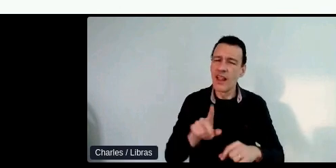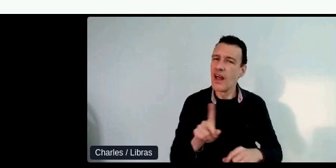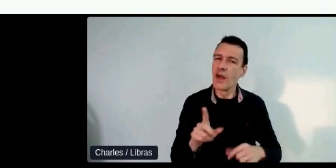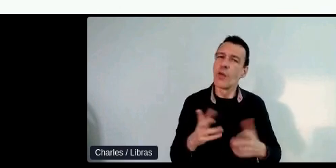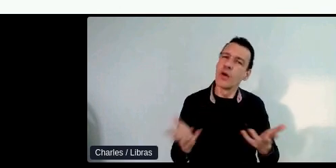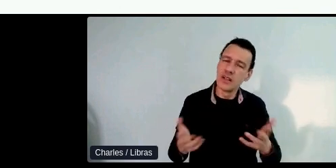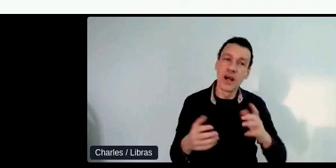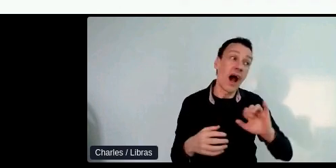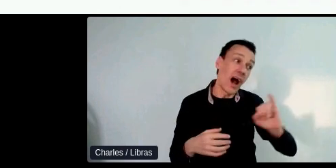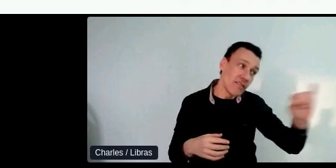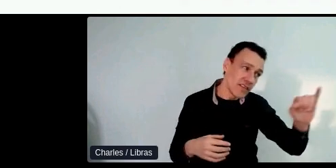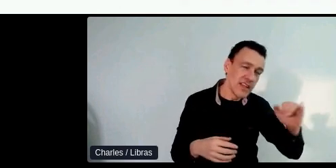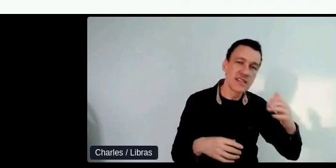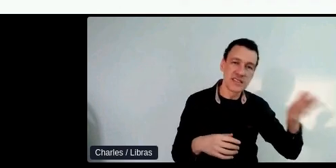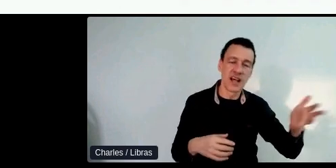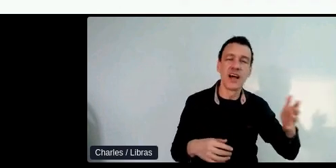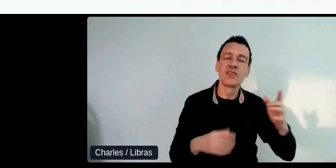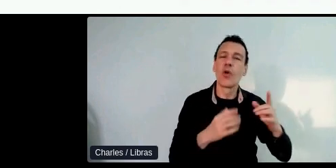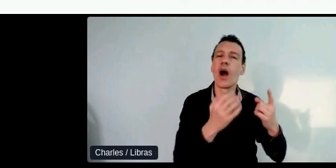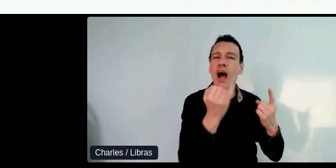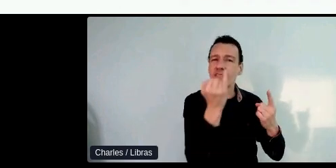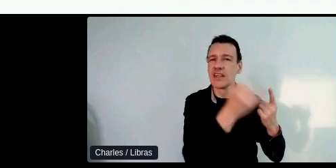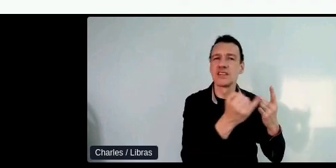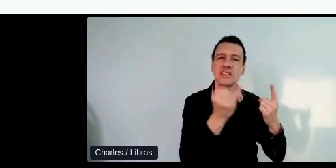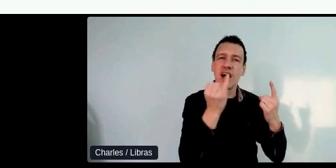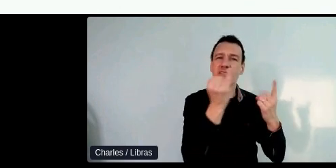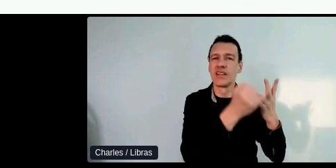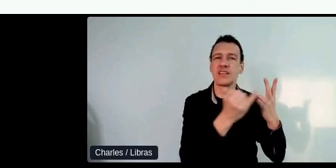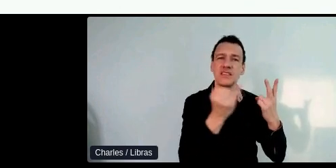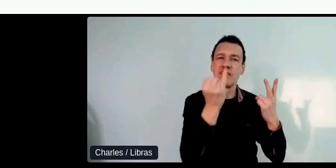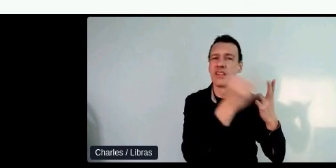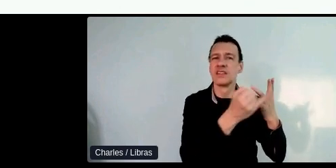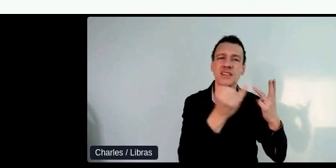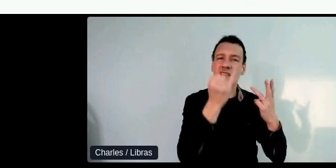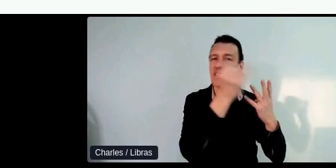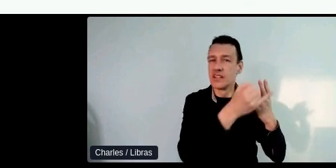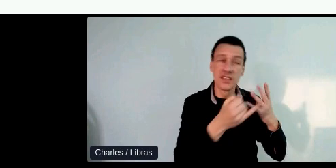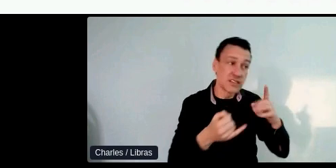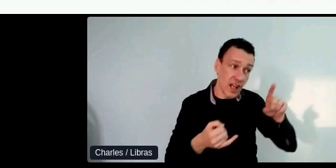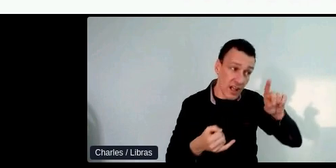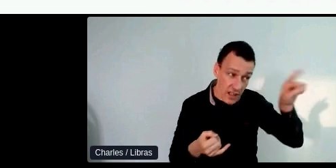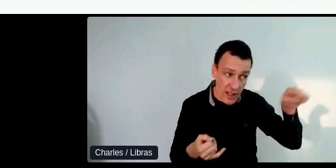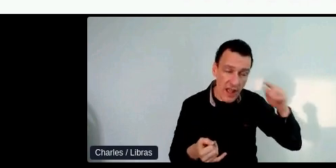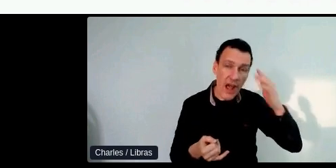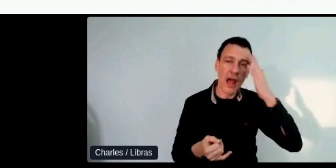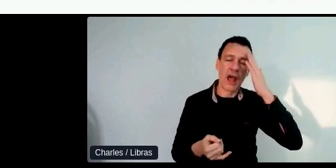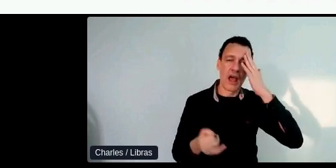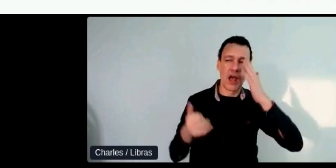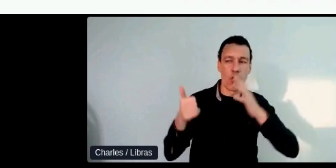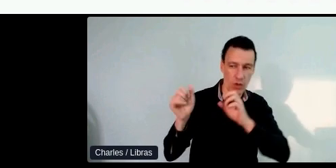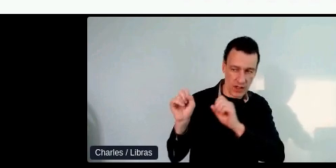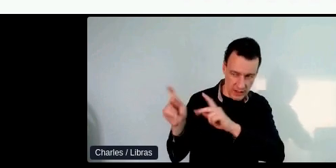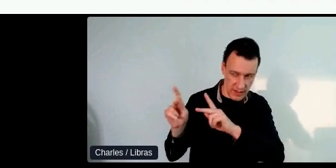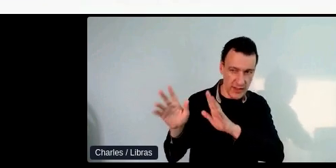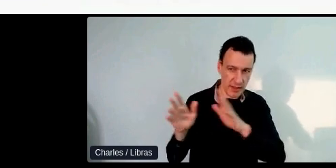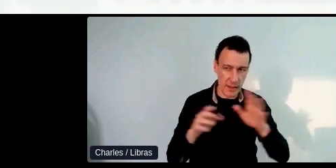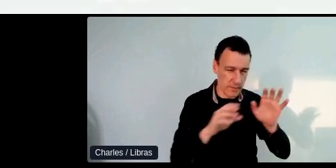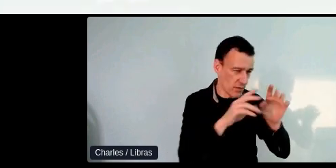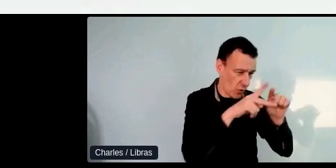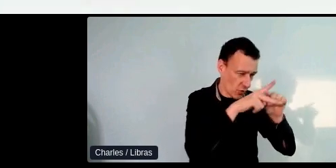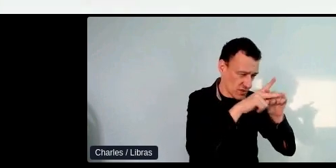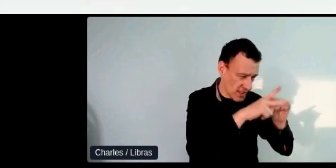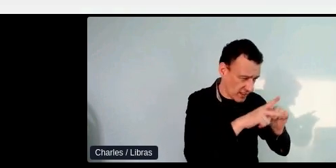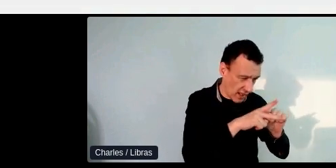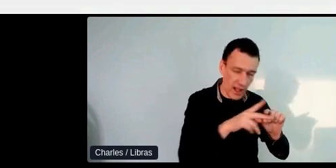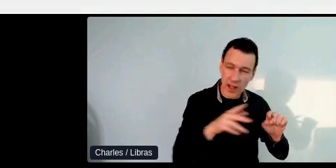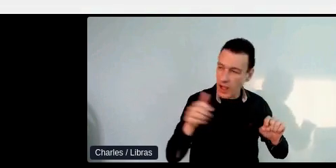pessoas sendo avisadas daquilo que está sendo encontrado de barreiras, né? Metodologia, na